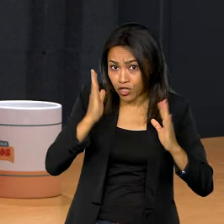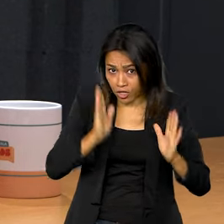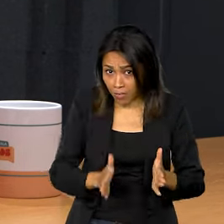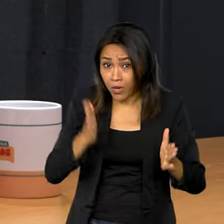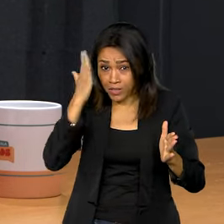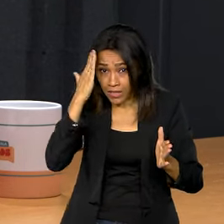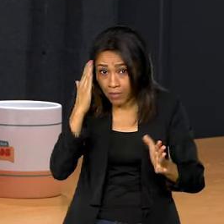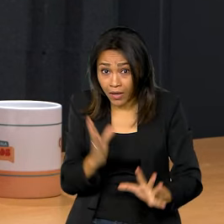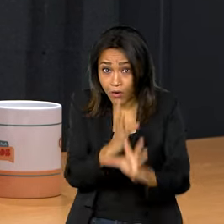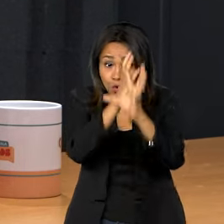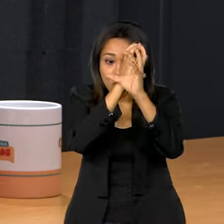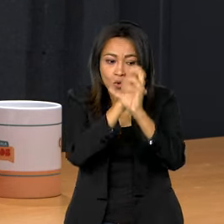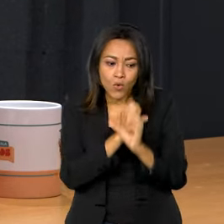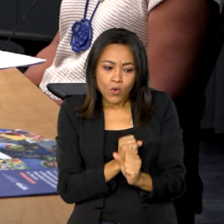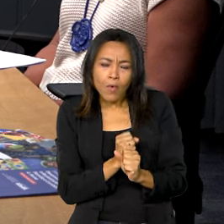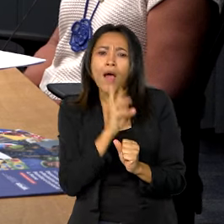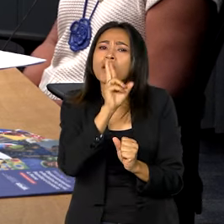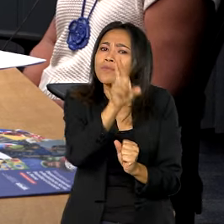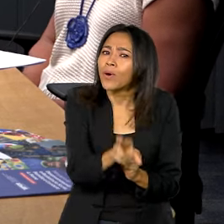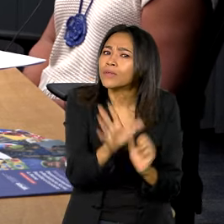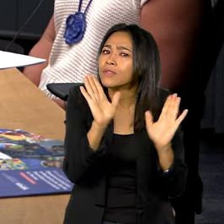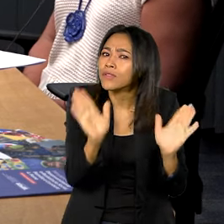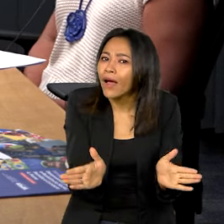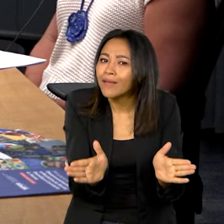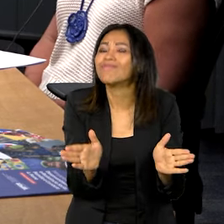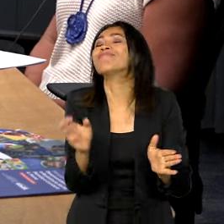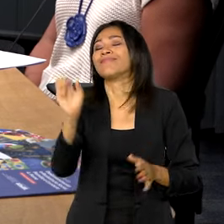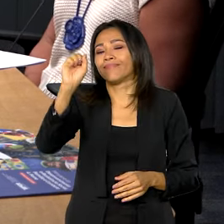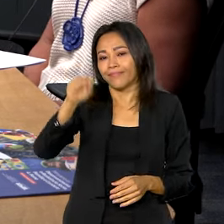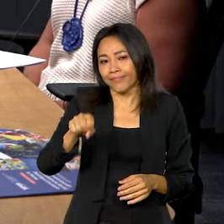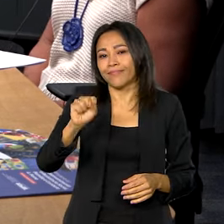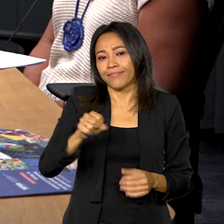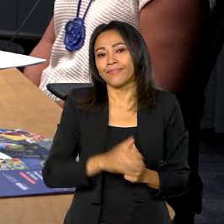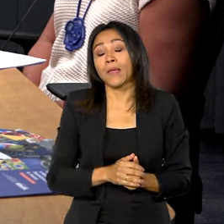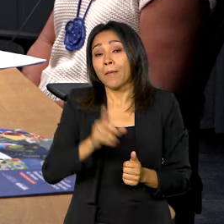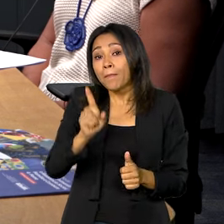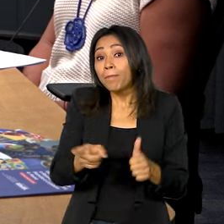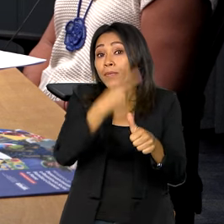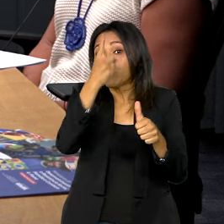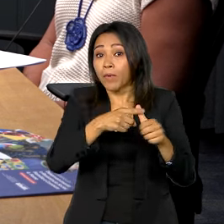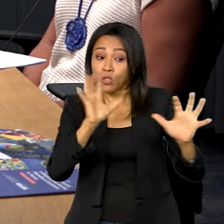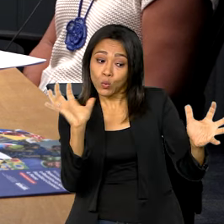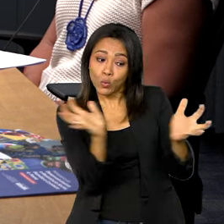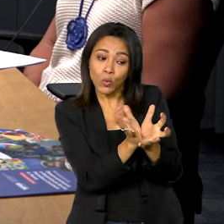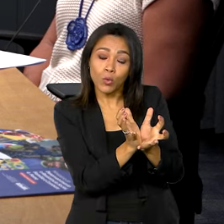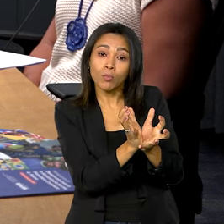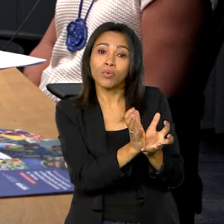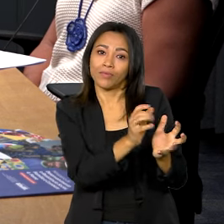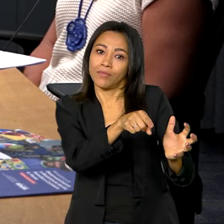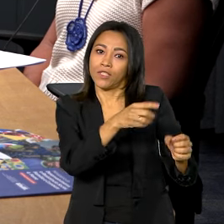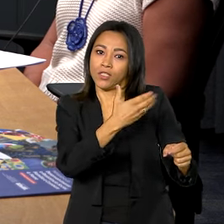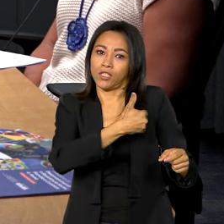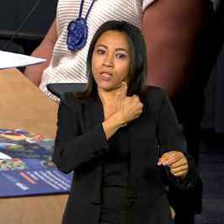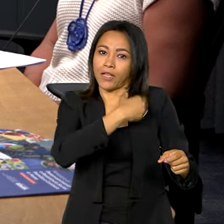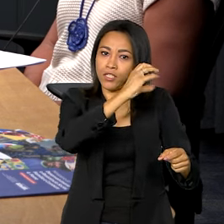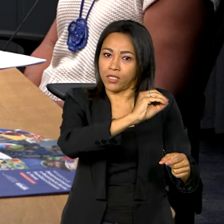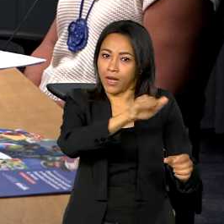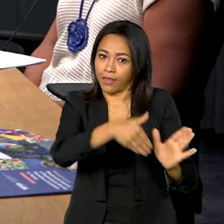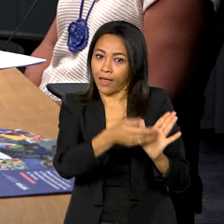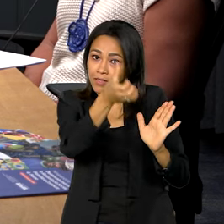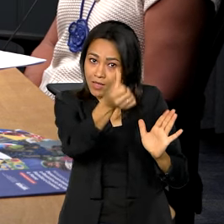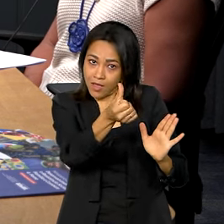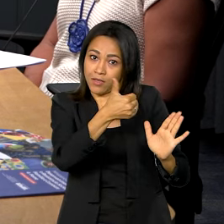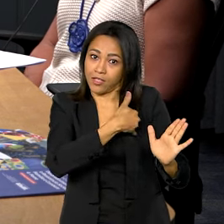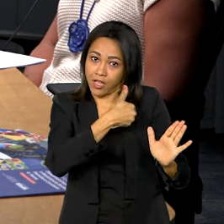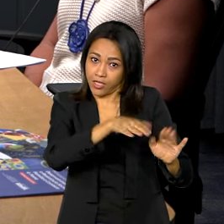já podem ser mensurados os resultados sem sombra de dúvidas principalmente o benefício da primeira infância sabe quando a gente fala